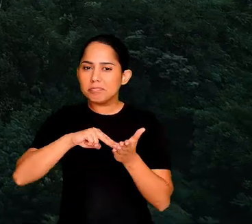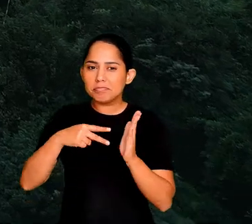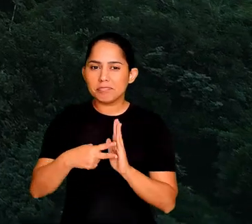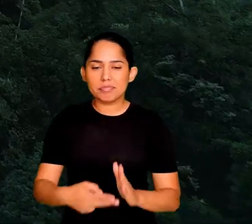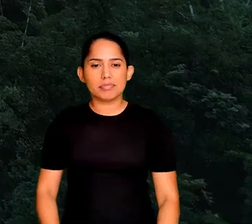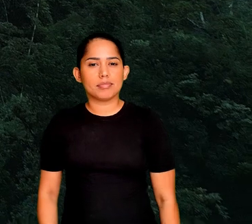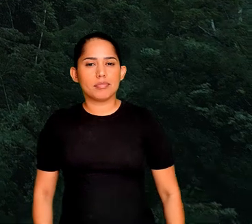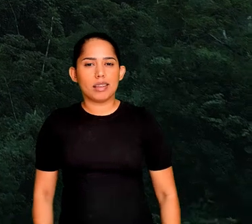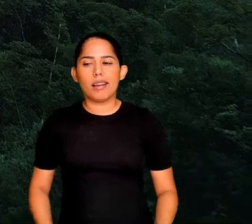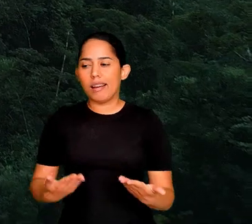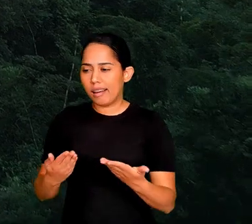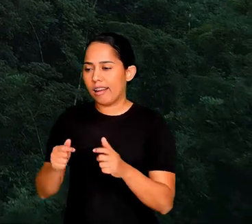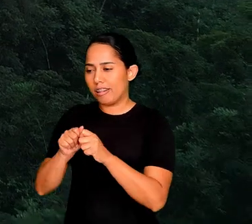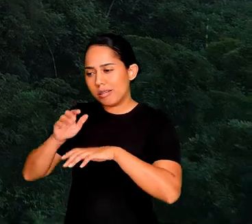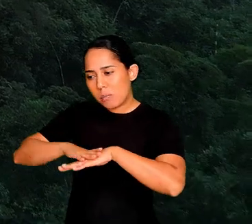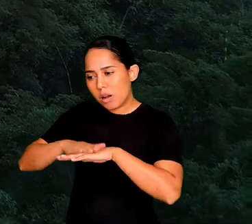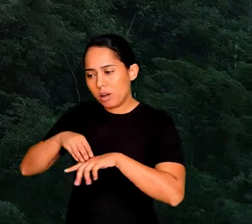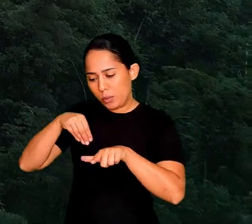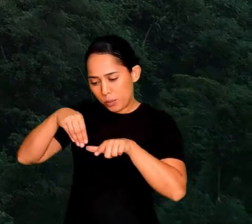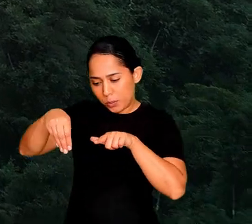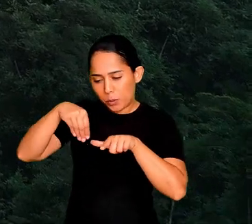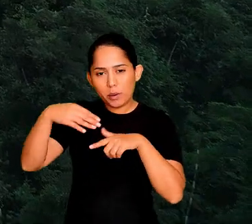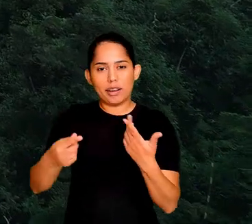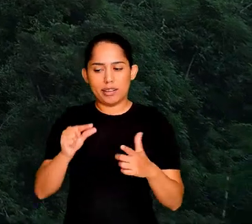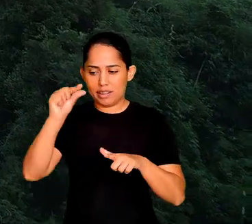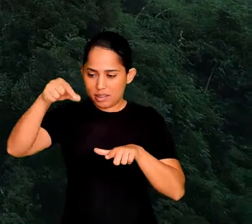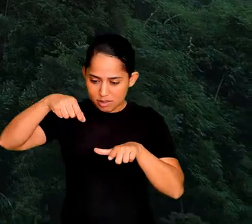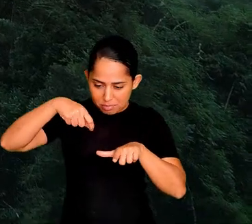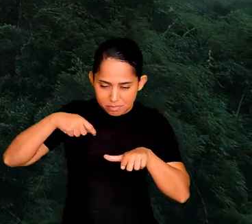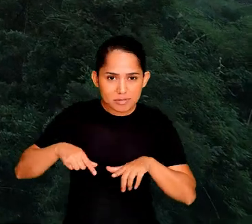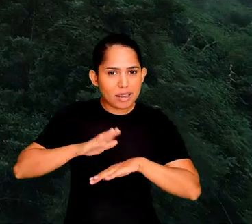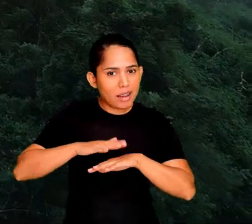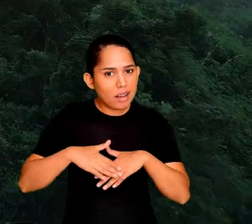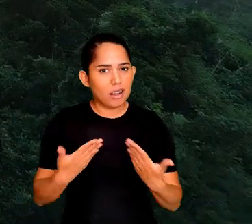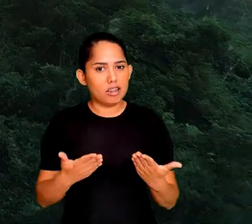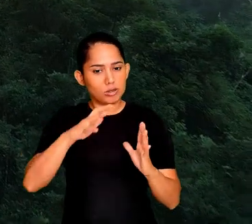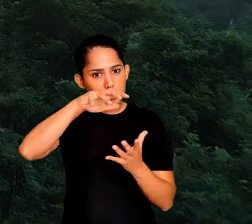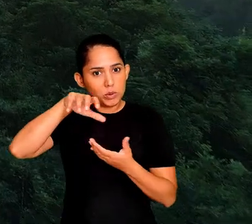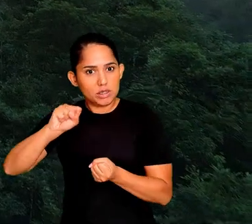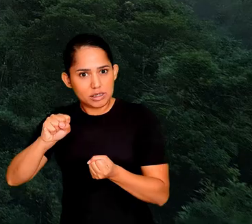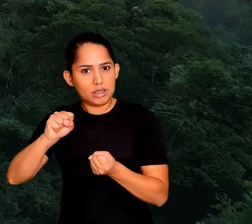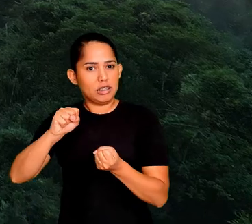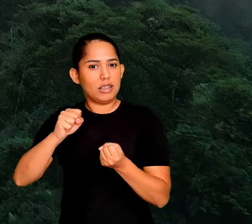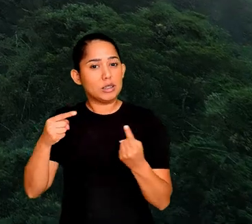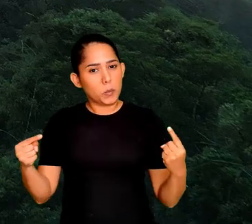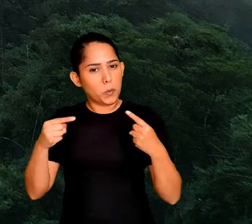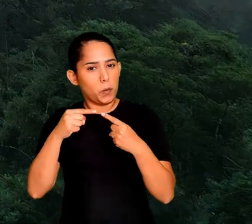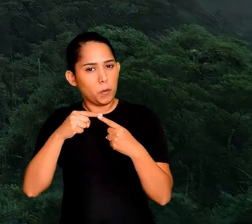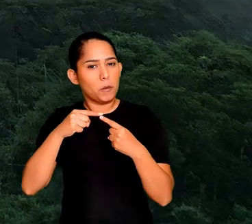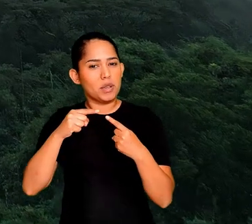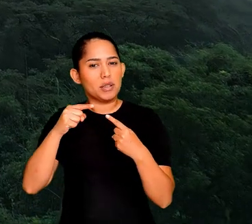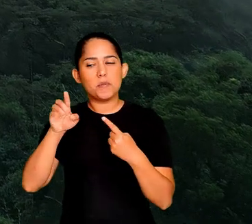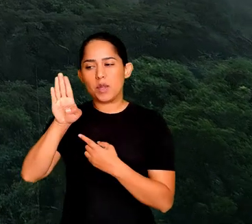ele tem um sabor e um sentido, né? Então, produzir o próprio adubo, produzir a própria semente, ser autossustentável ao máximo, isso é o